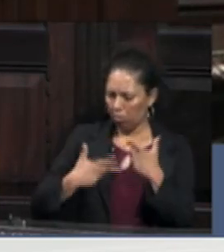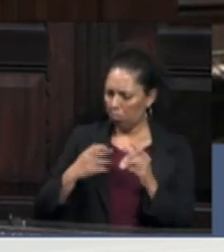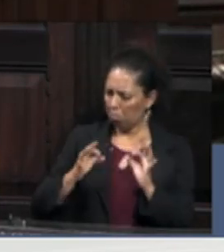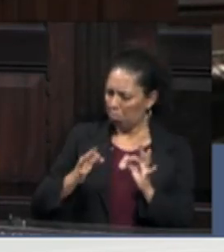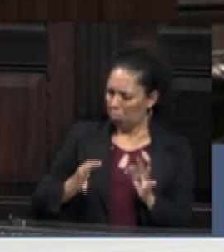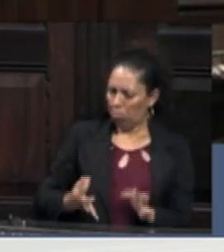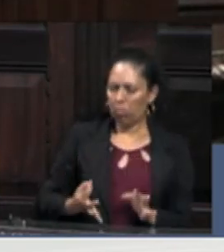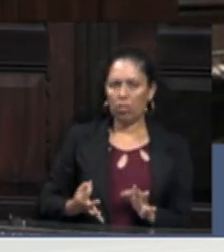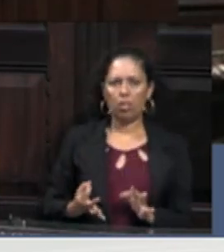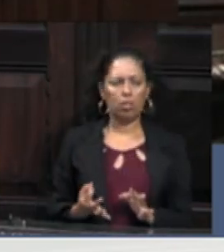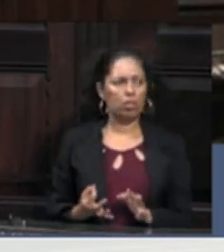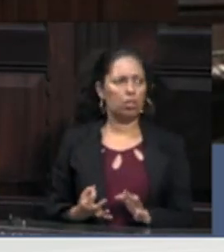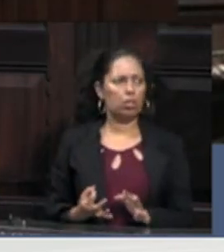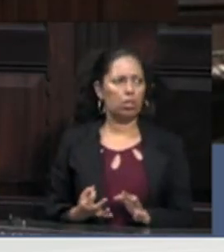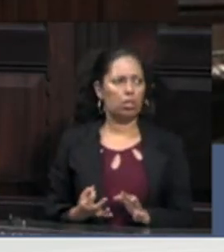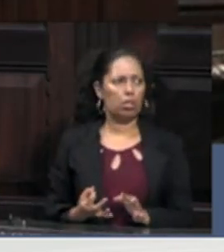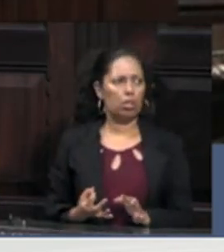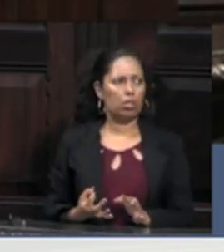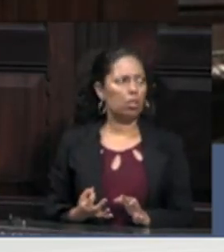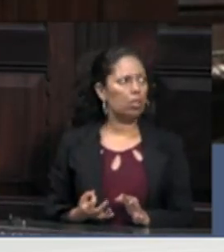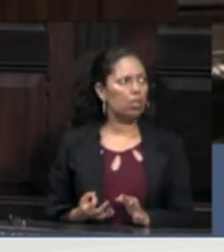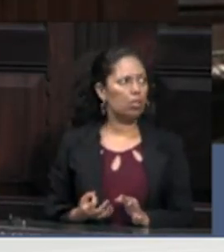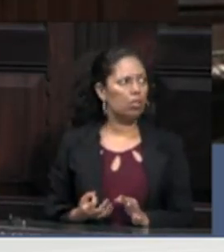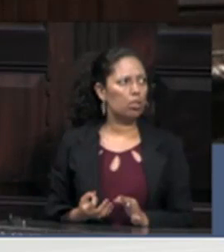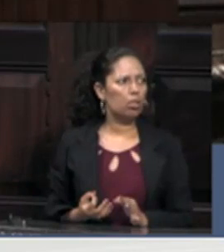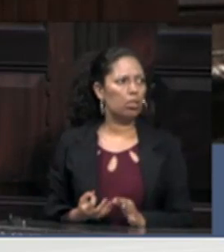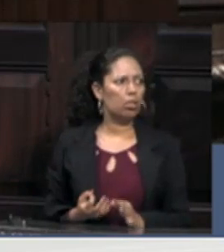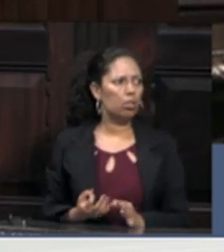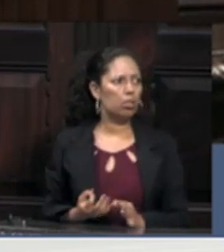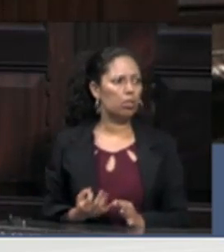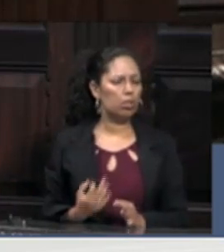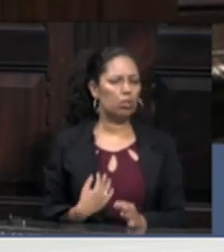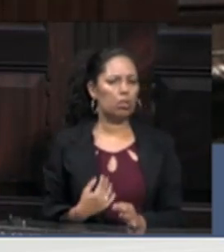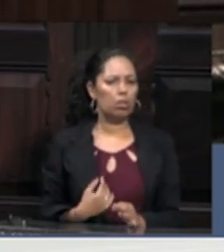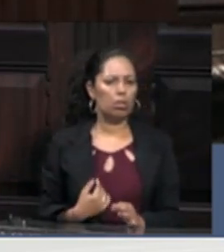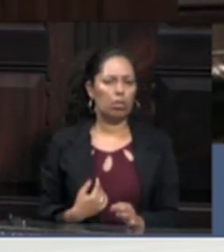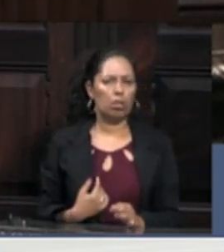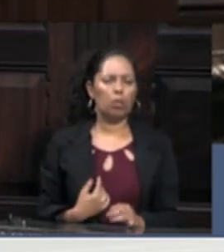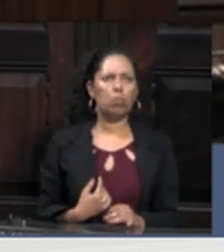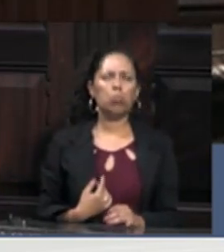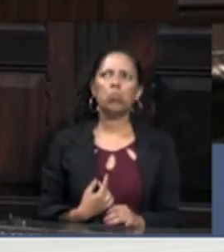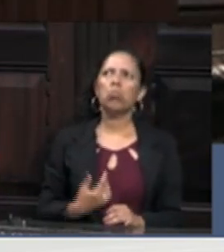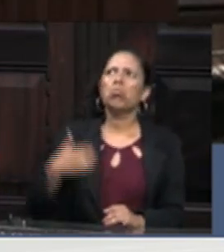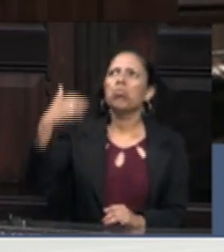fundamentadas, passa a tomar conta da gente